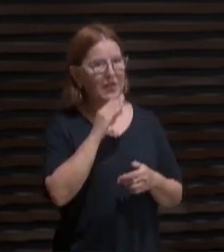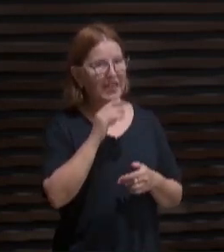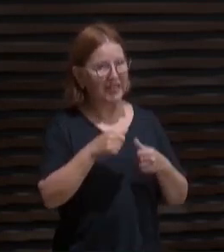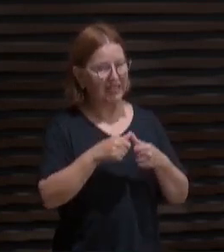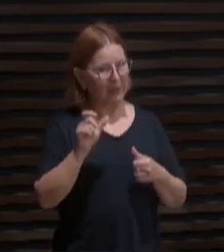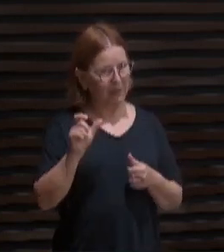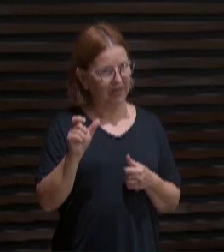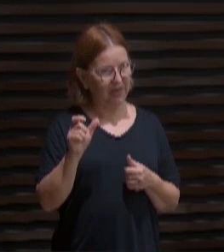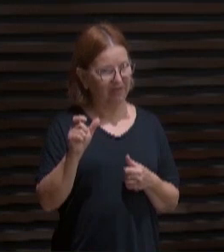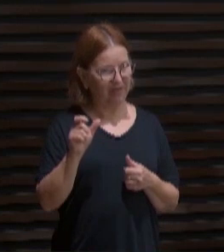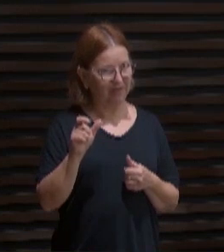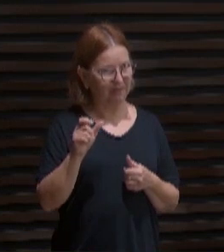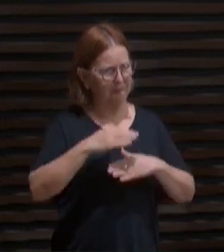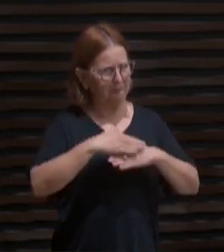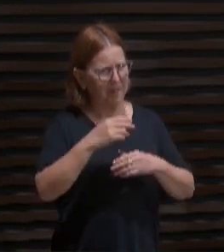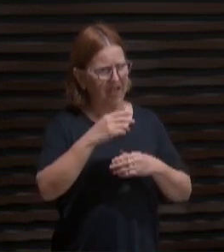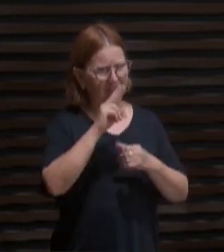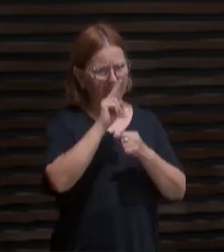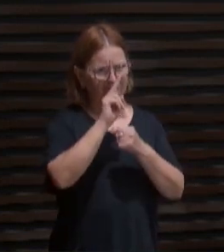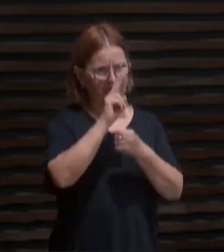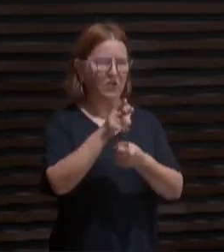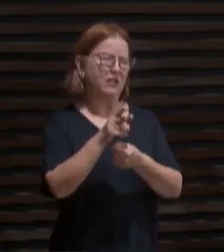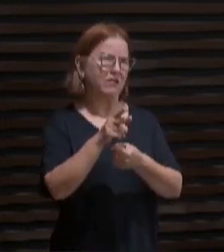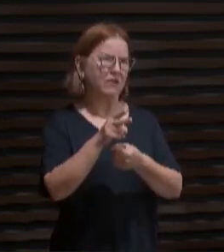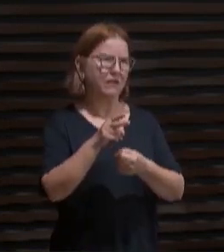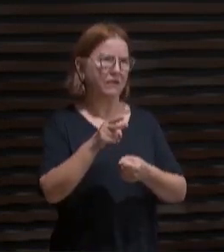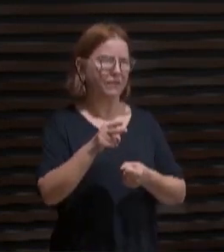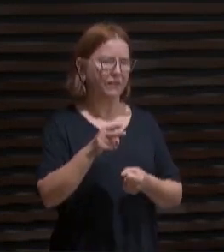Ela é muito mais forte, ela é a